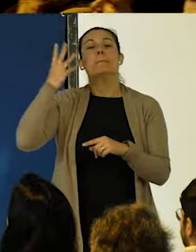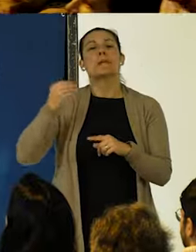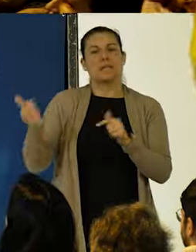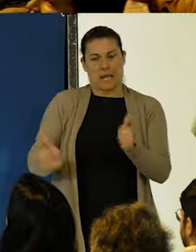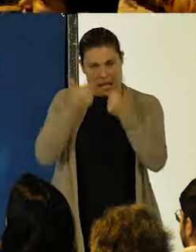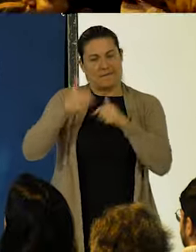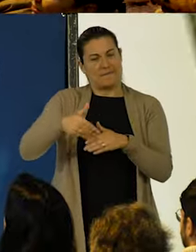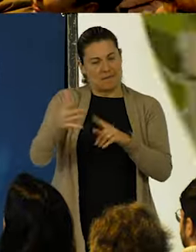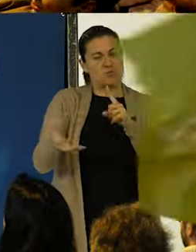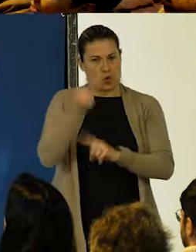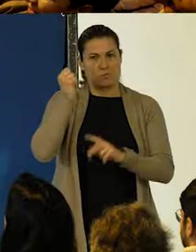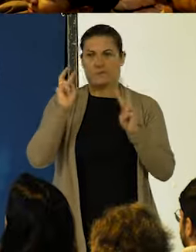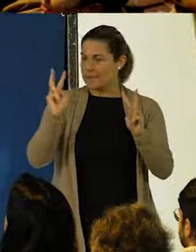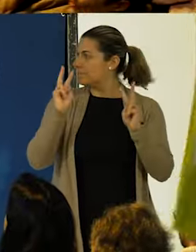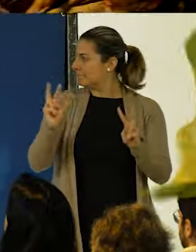Palestina vencerá.